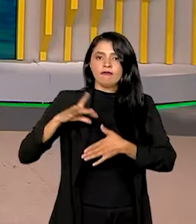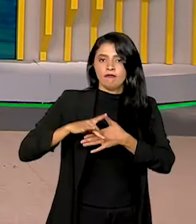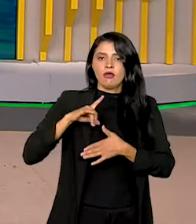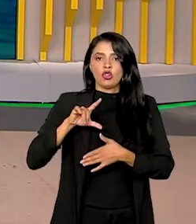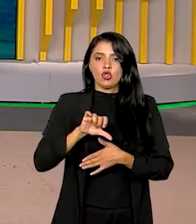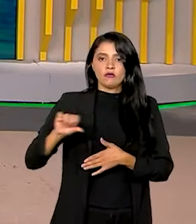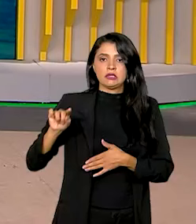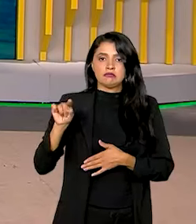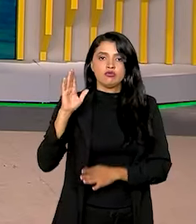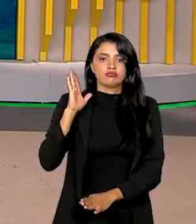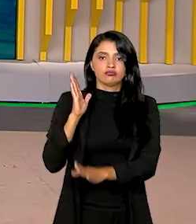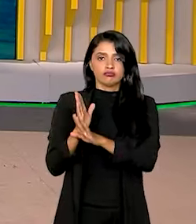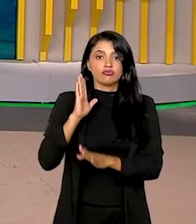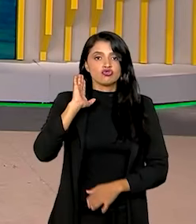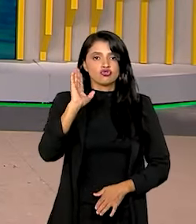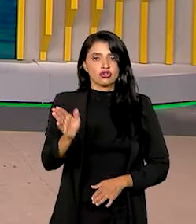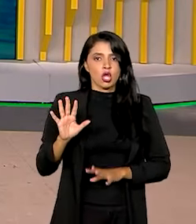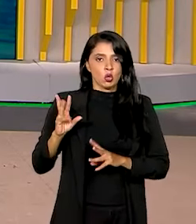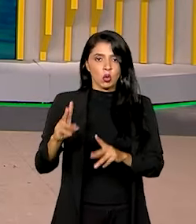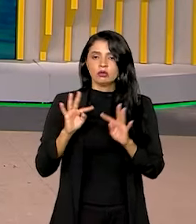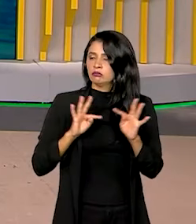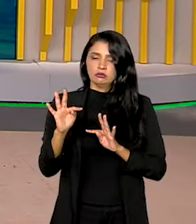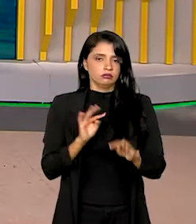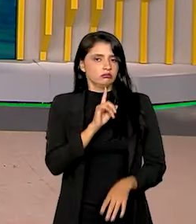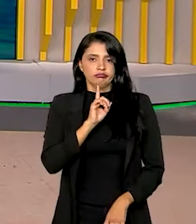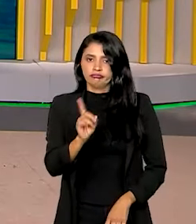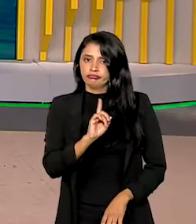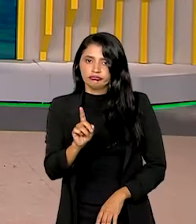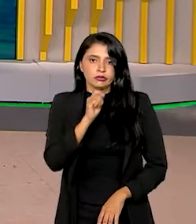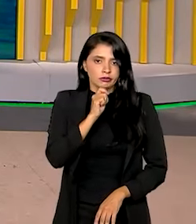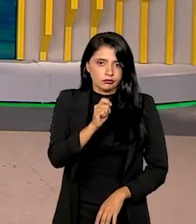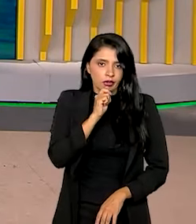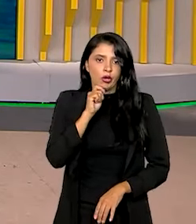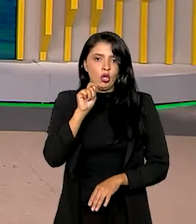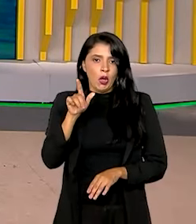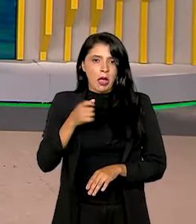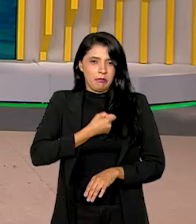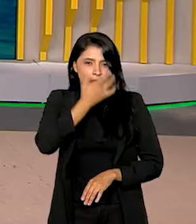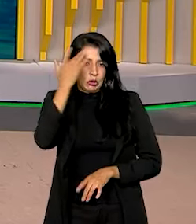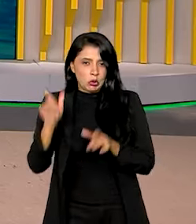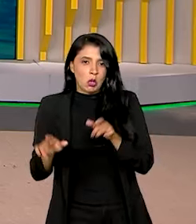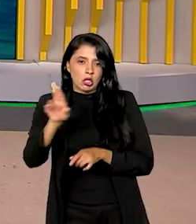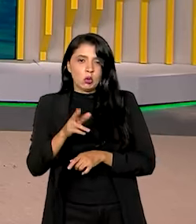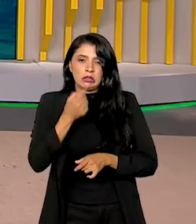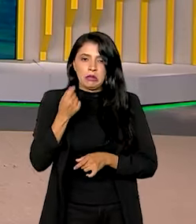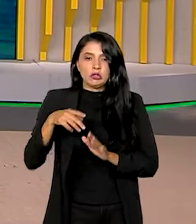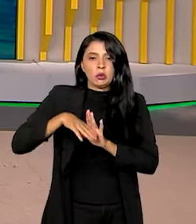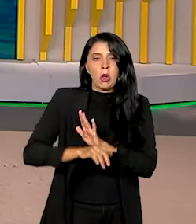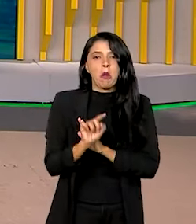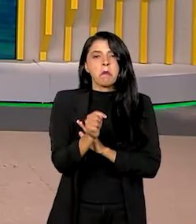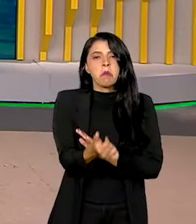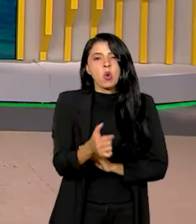foram diagnosticados, mas nem todos estão em tratamento. O número de infectados que utilizam os remédios está abaixo